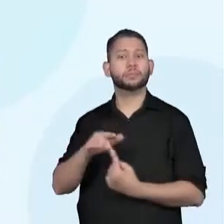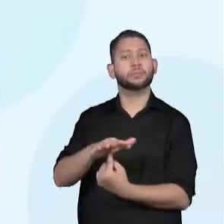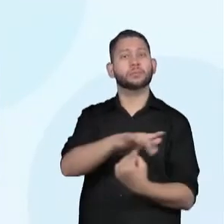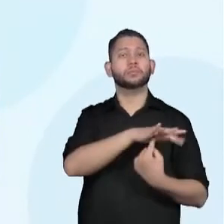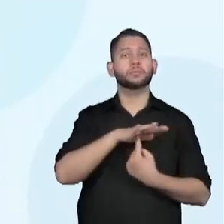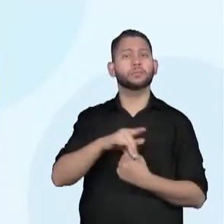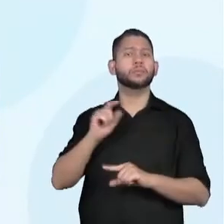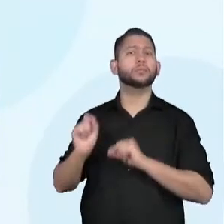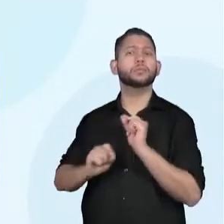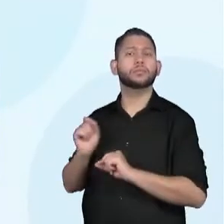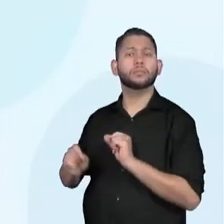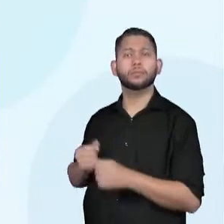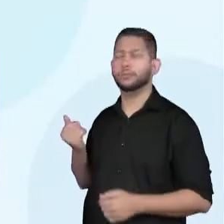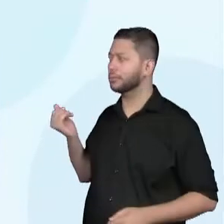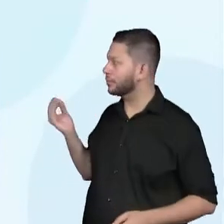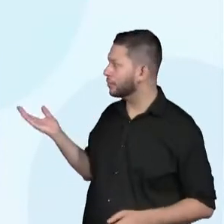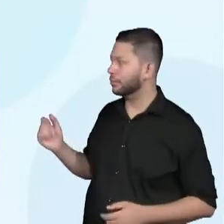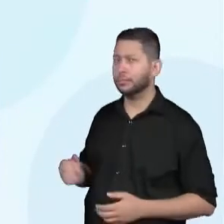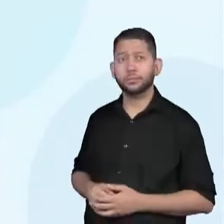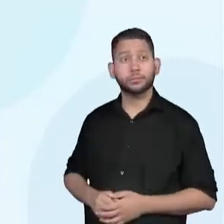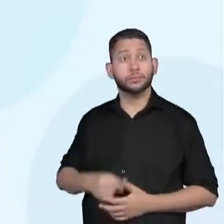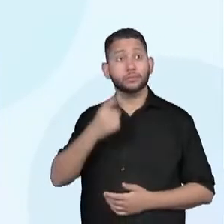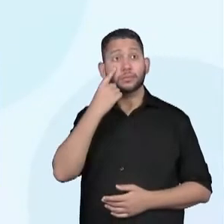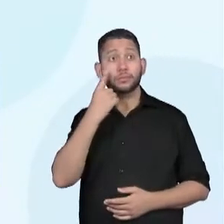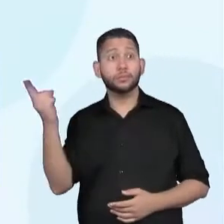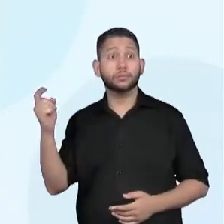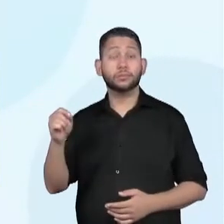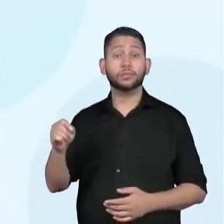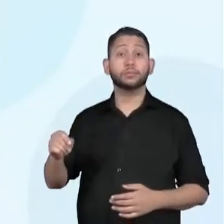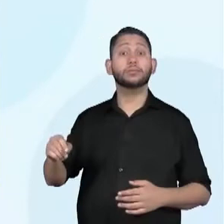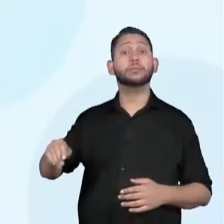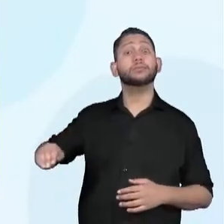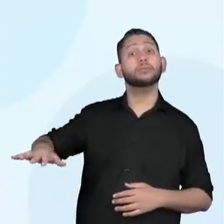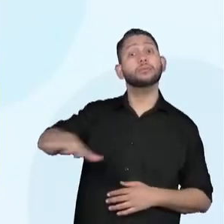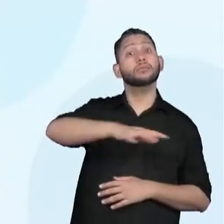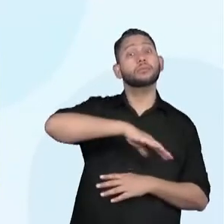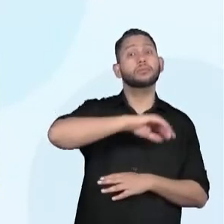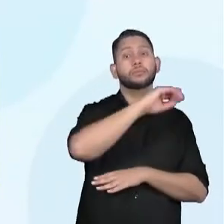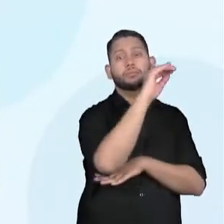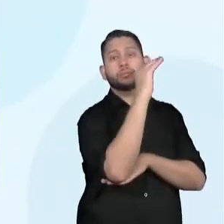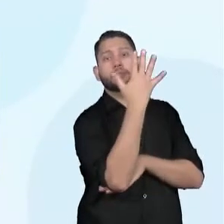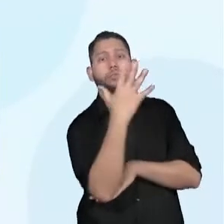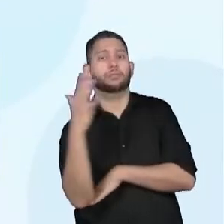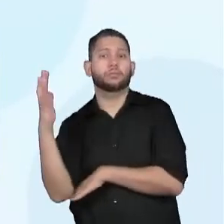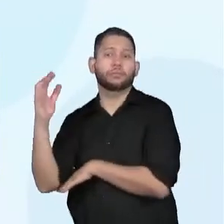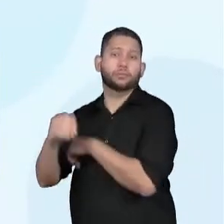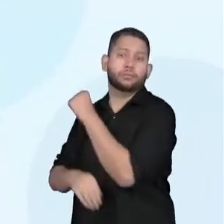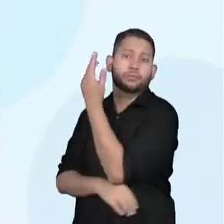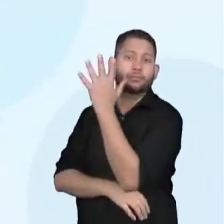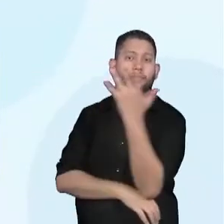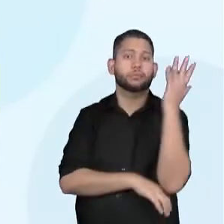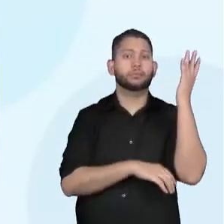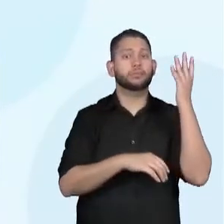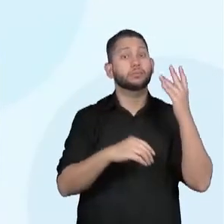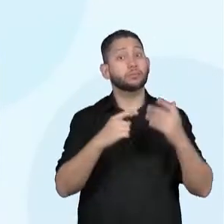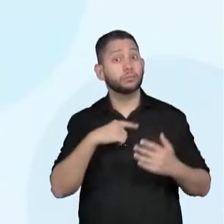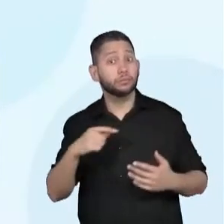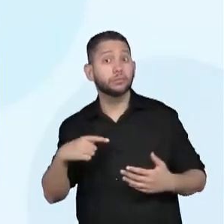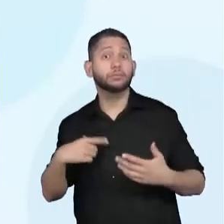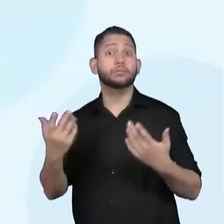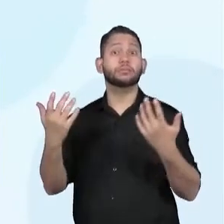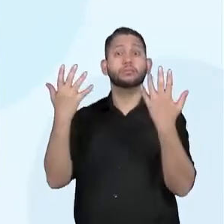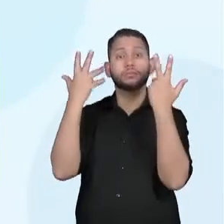aqui? Ó? Let's talk about nature. Então, nós vamos falar sobre a natureza. Animals, os